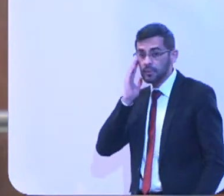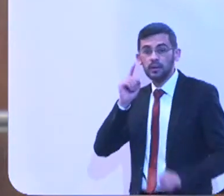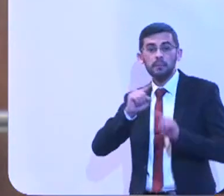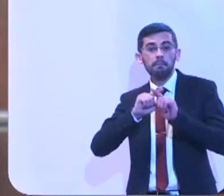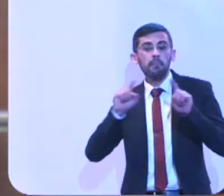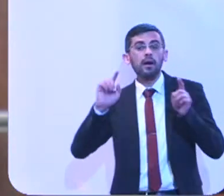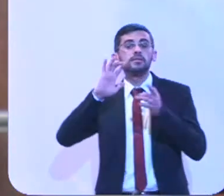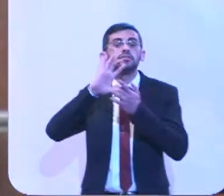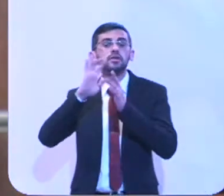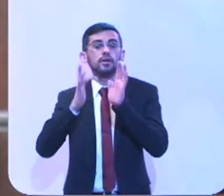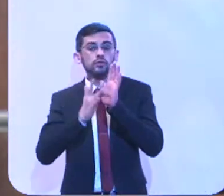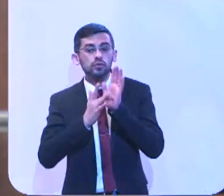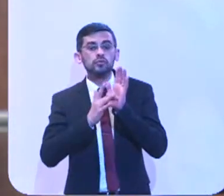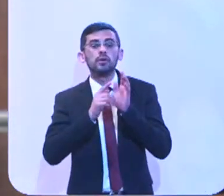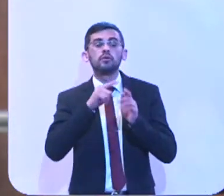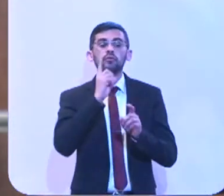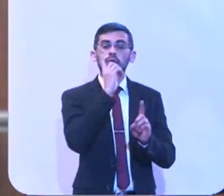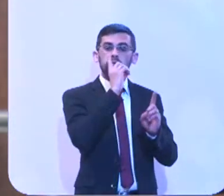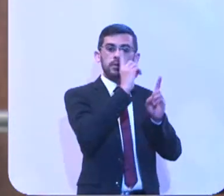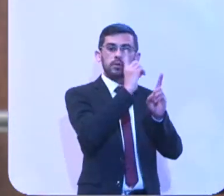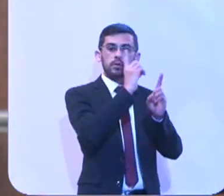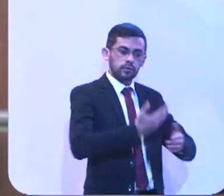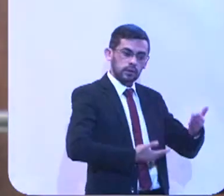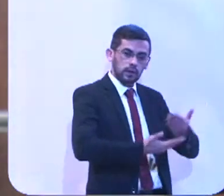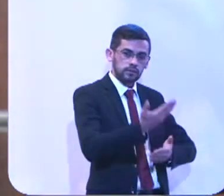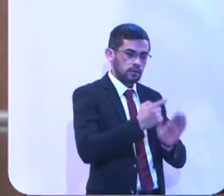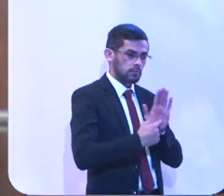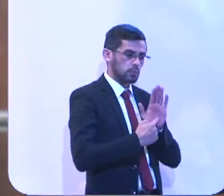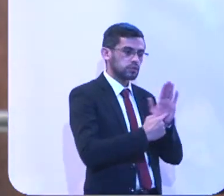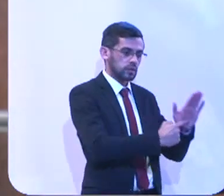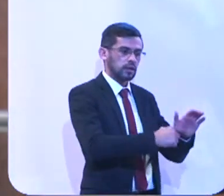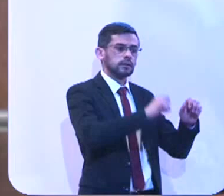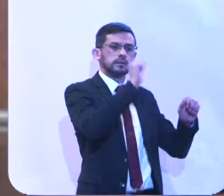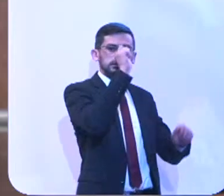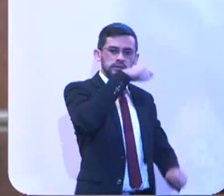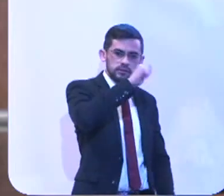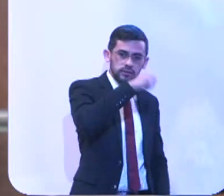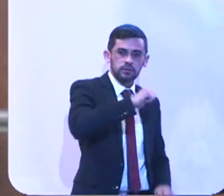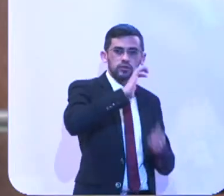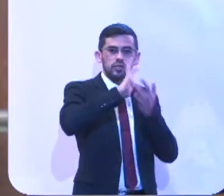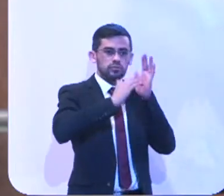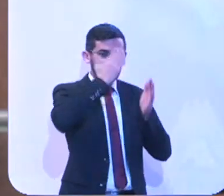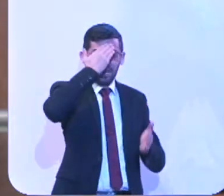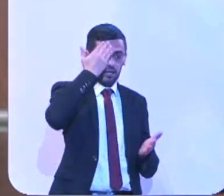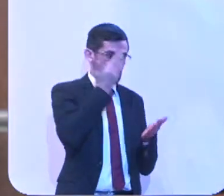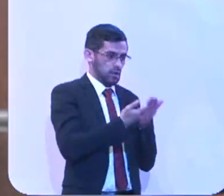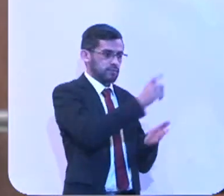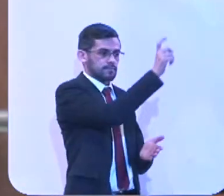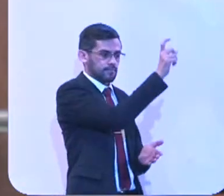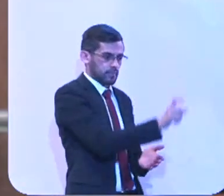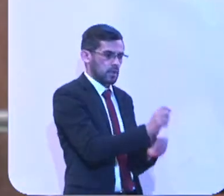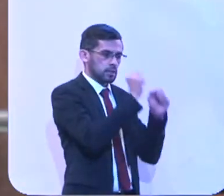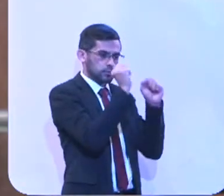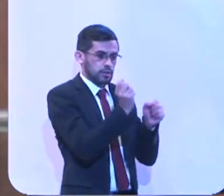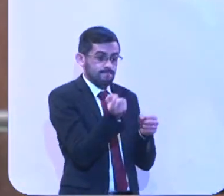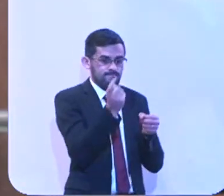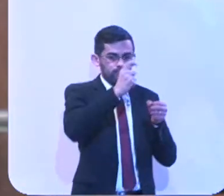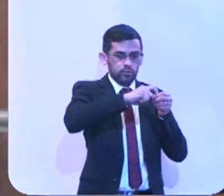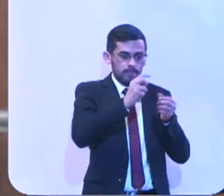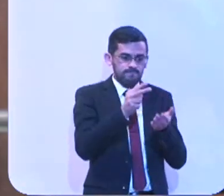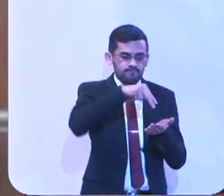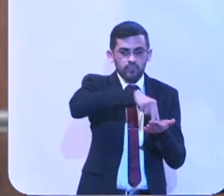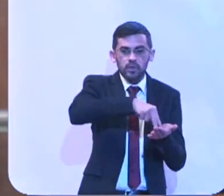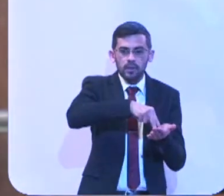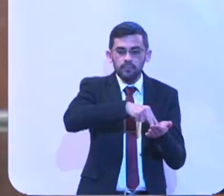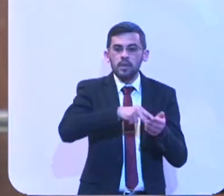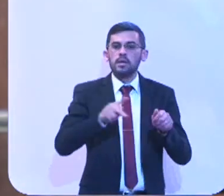Jesus foi ao encontro daquele servo para lhe mostrar sim que ele acreditava nele, que ele podia se levantar. E